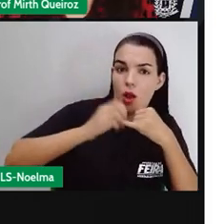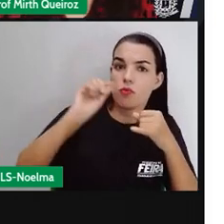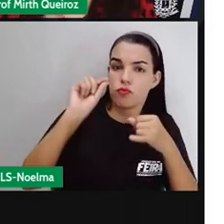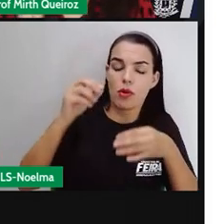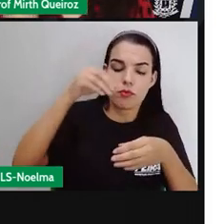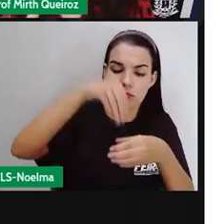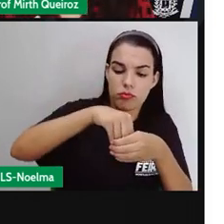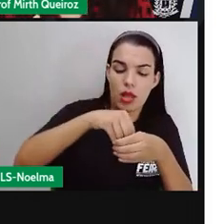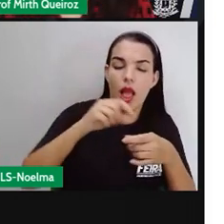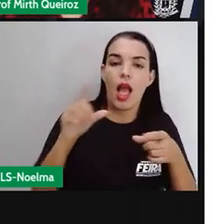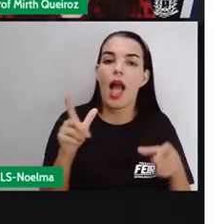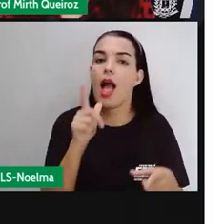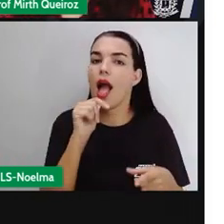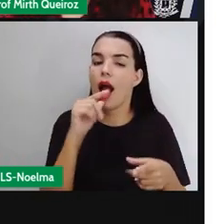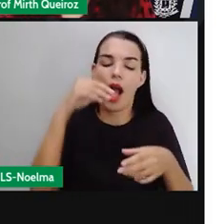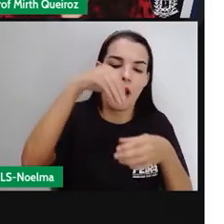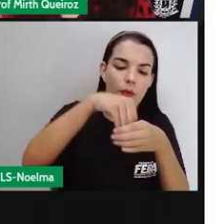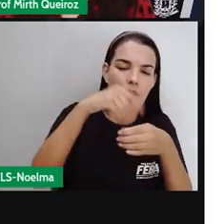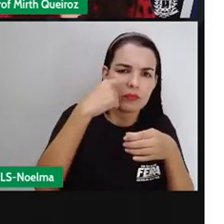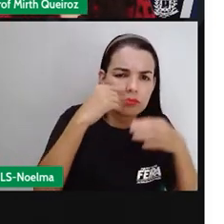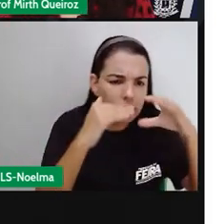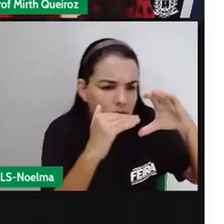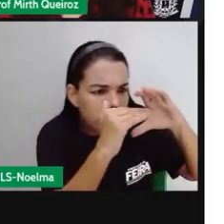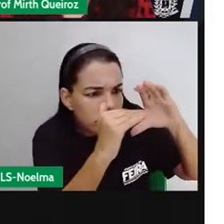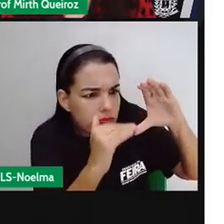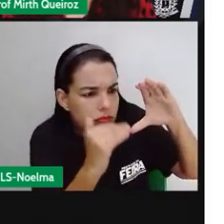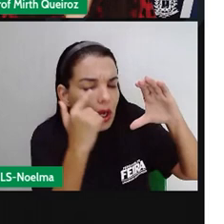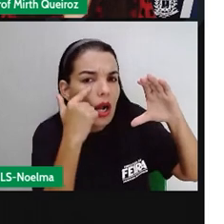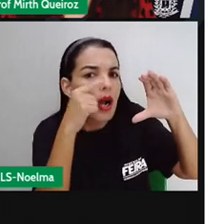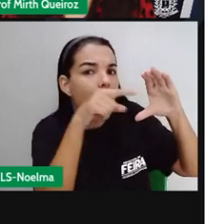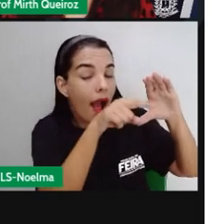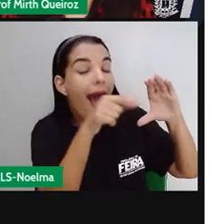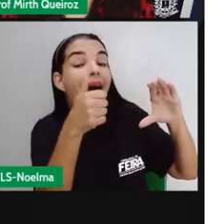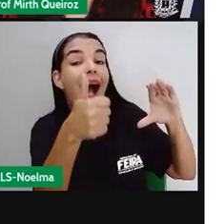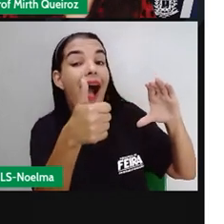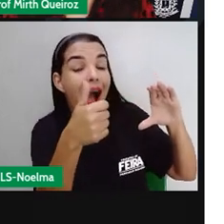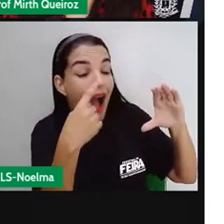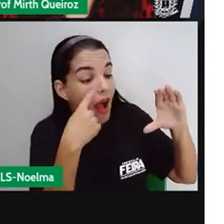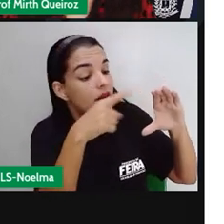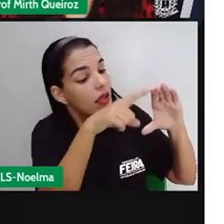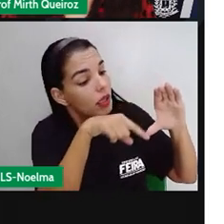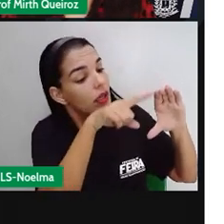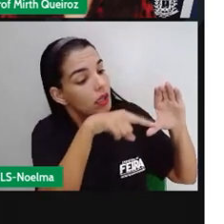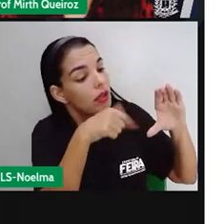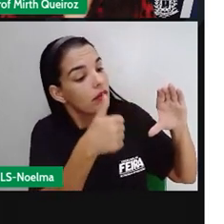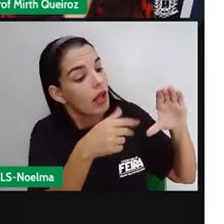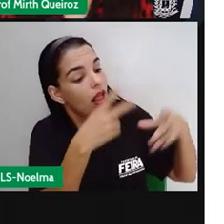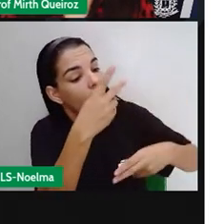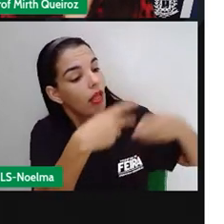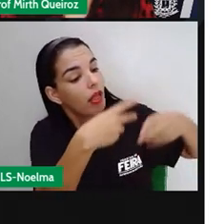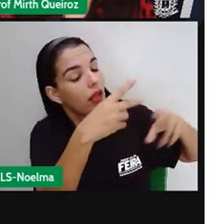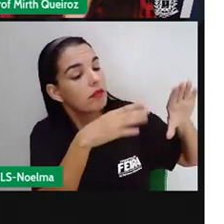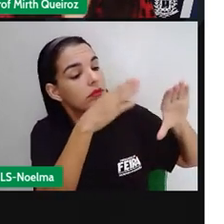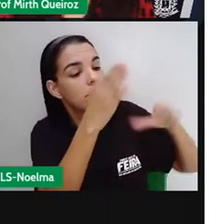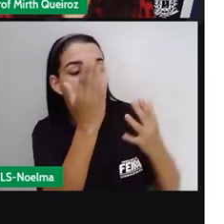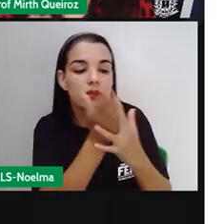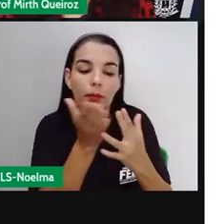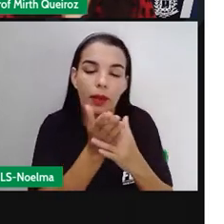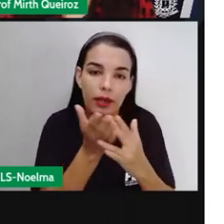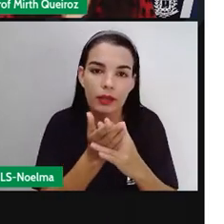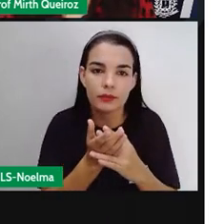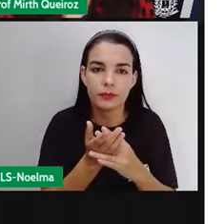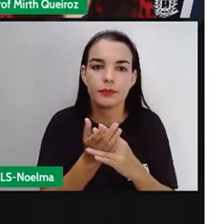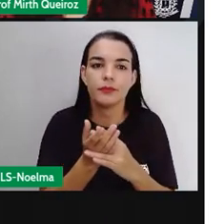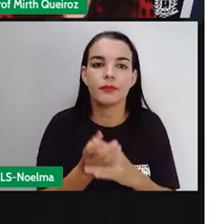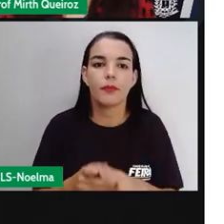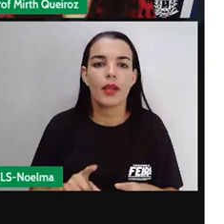é o feijão e dá para a gente saber quem é a água. A esse tipo de mistura nós chamamos de misturas heterogêneas. Mas